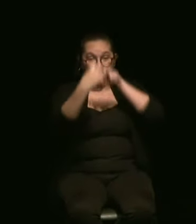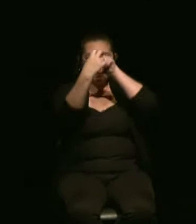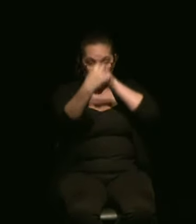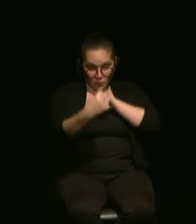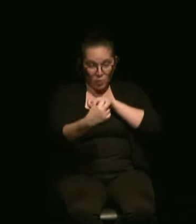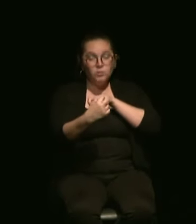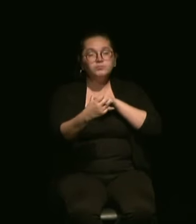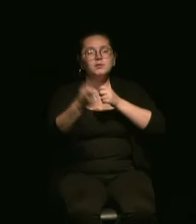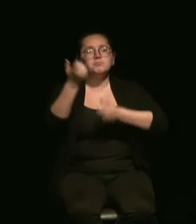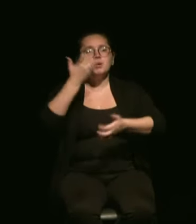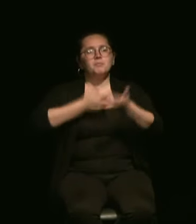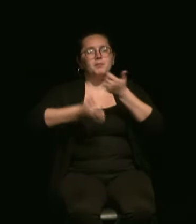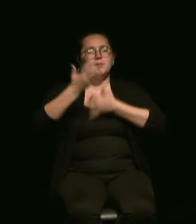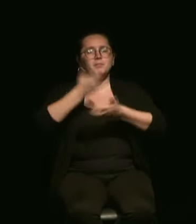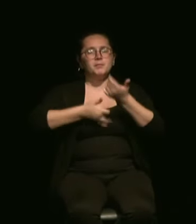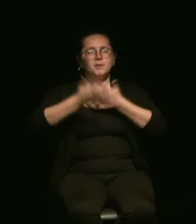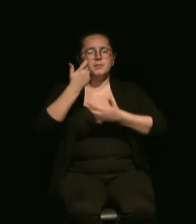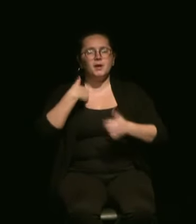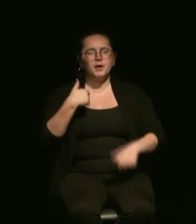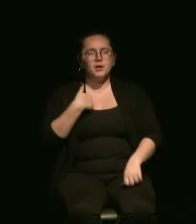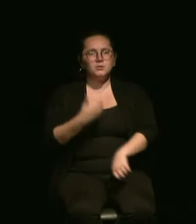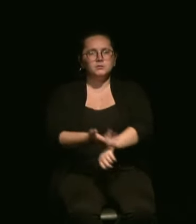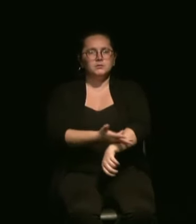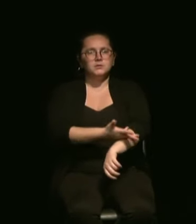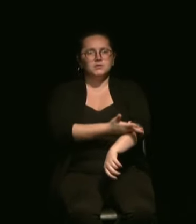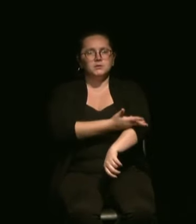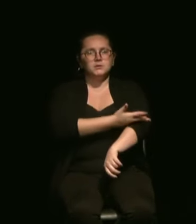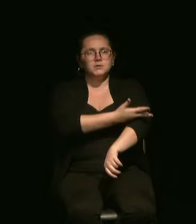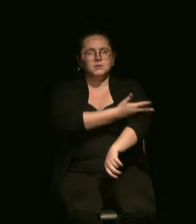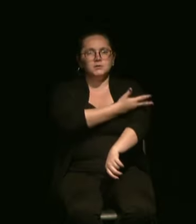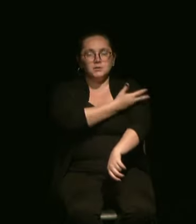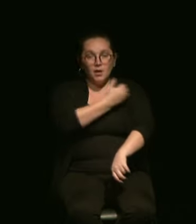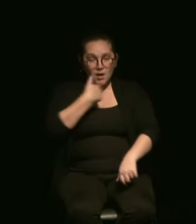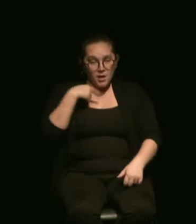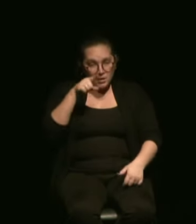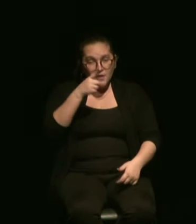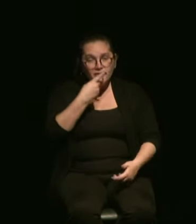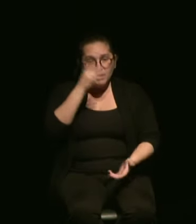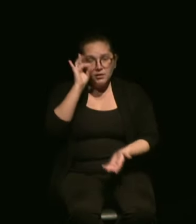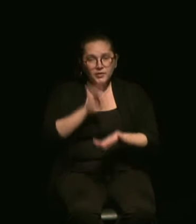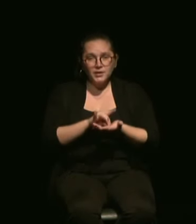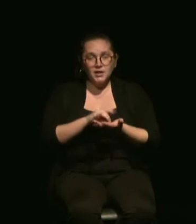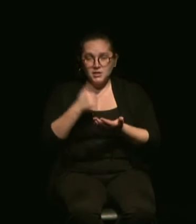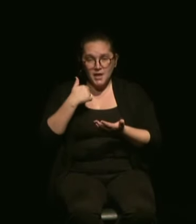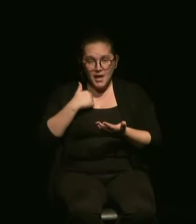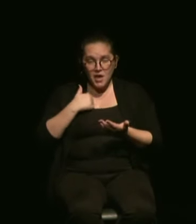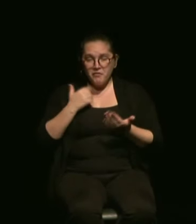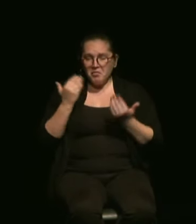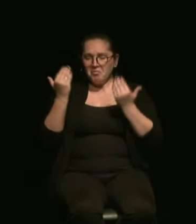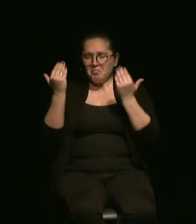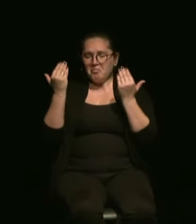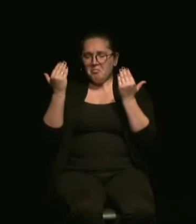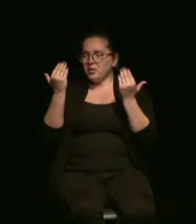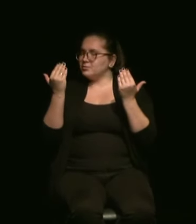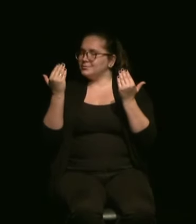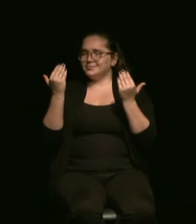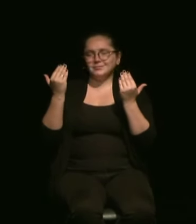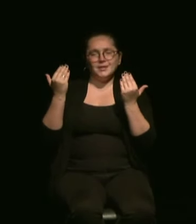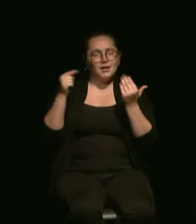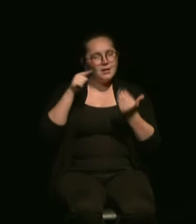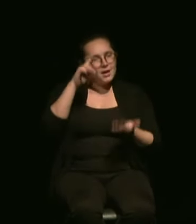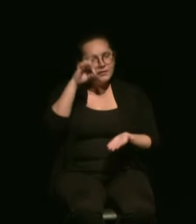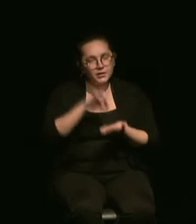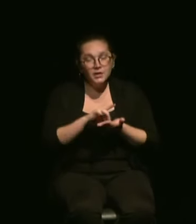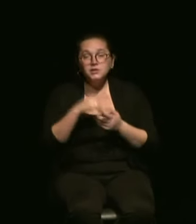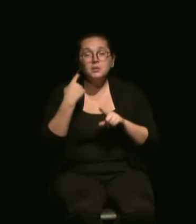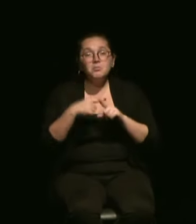história, e me comove com ela, está dizendo a verdade, eu não vou duvidar dela, não me cabe duvidar dela, eu não sou um jornalista, eu não sou um